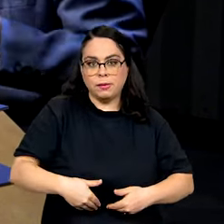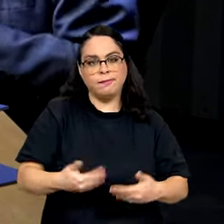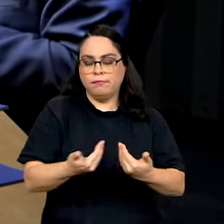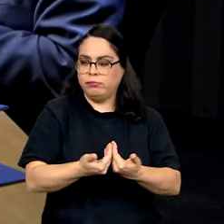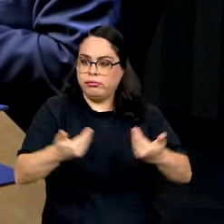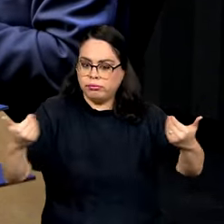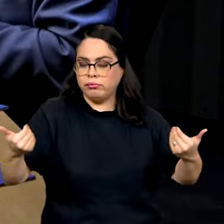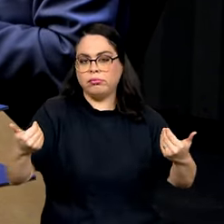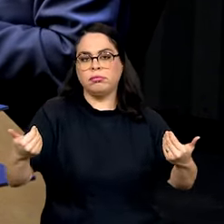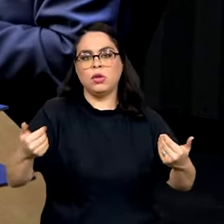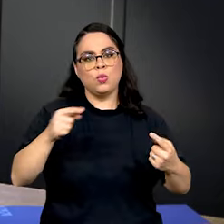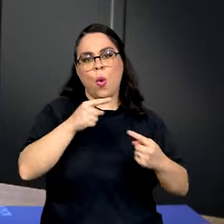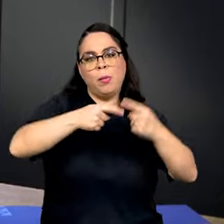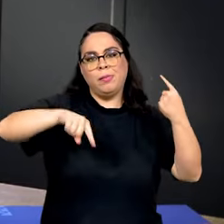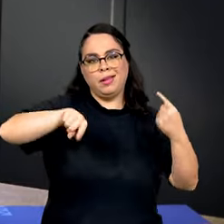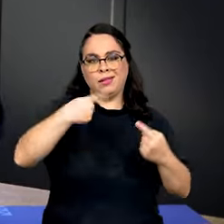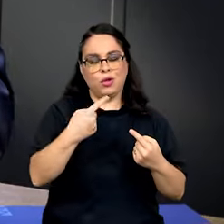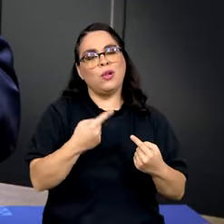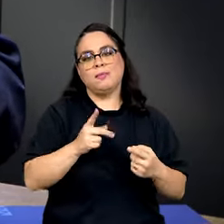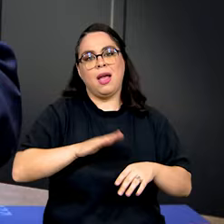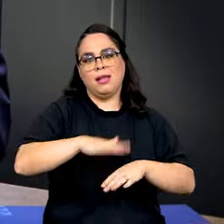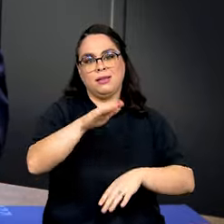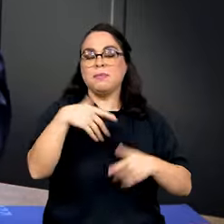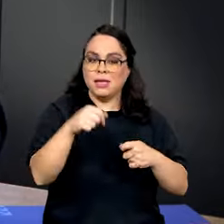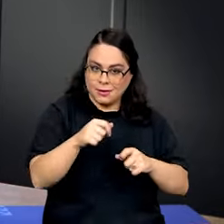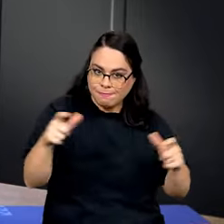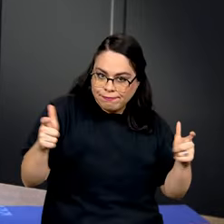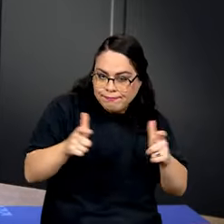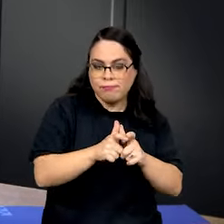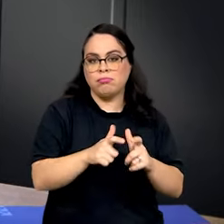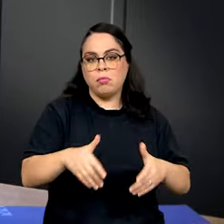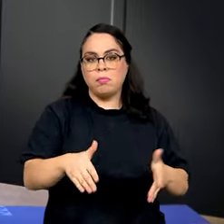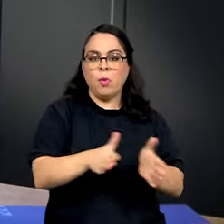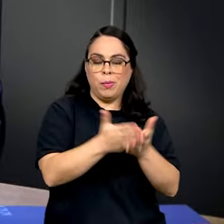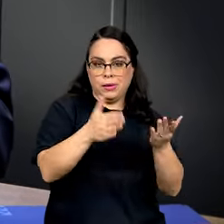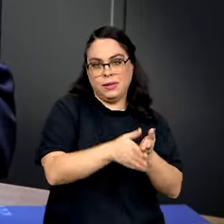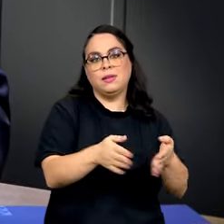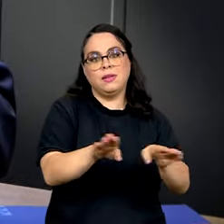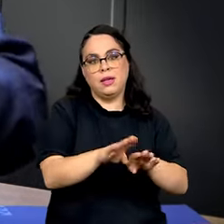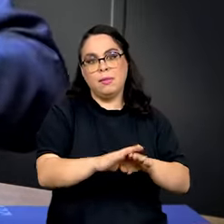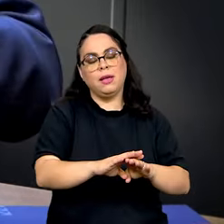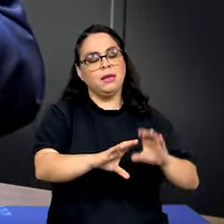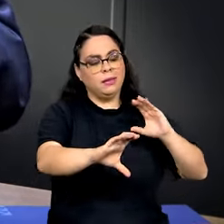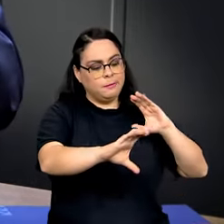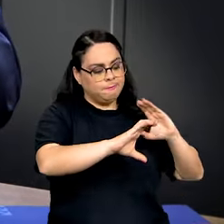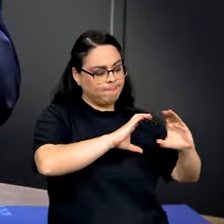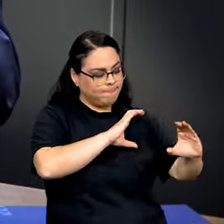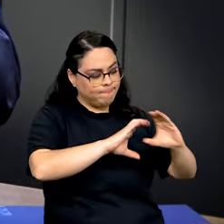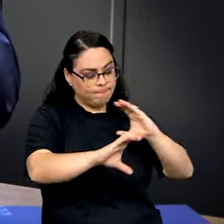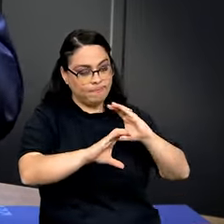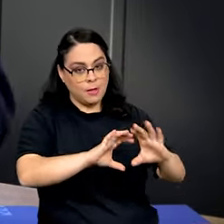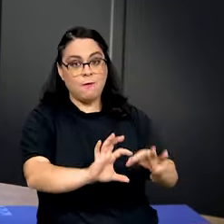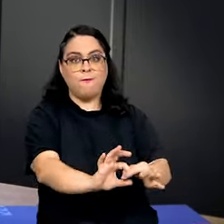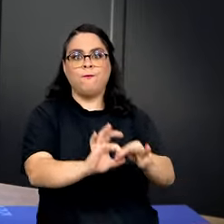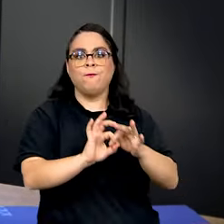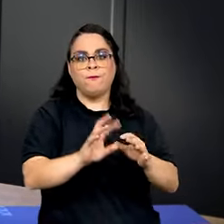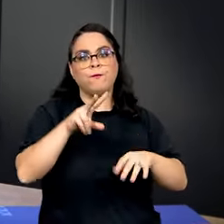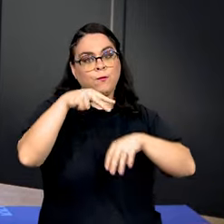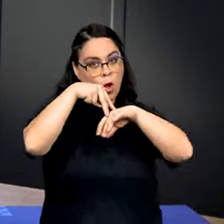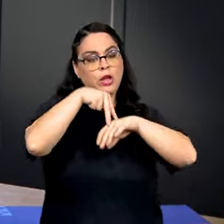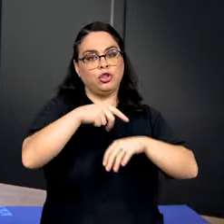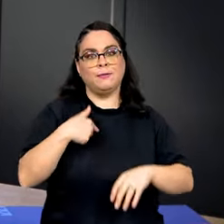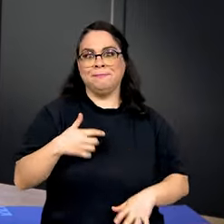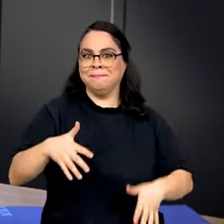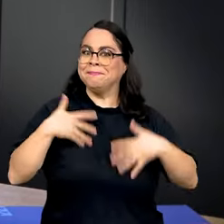fome Com redução de pobreza Então esse caminho ele exige um diálogo muito forte mas eu